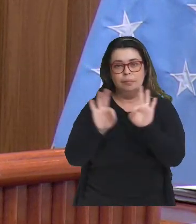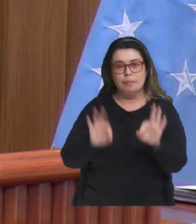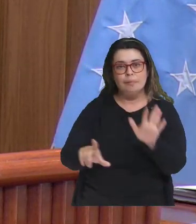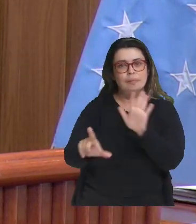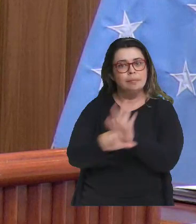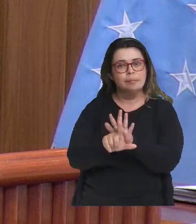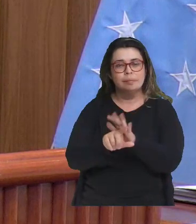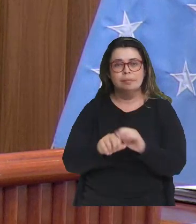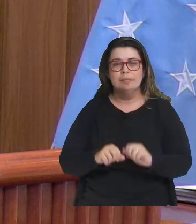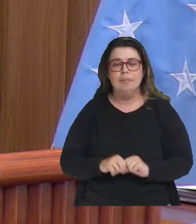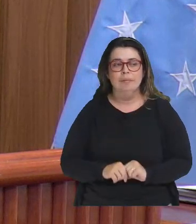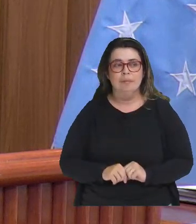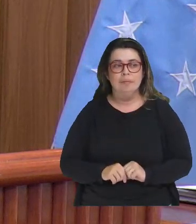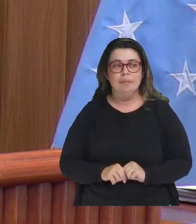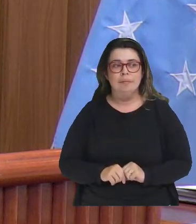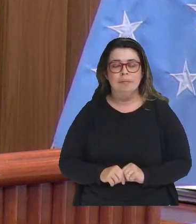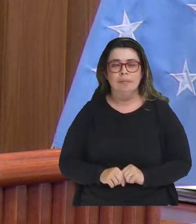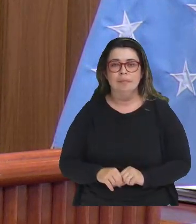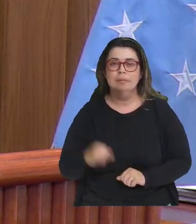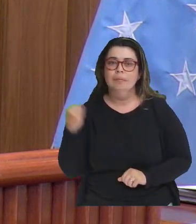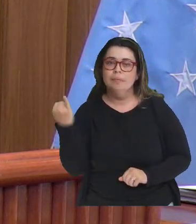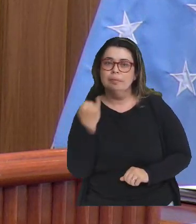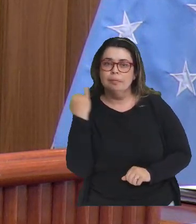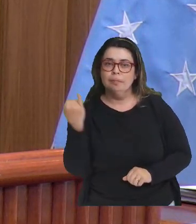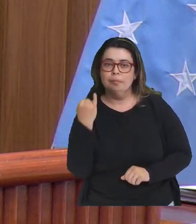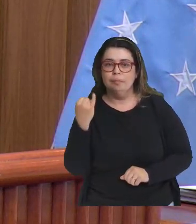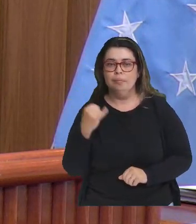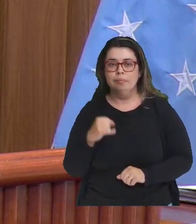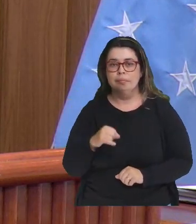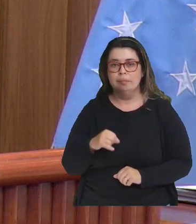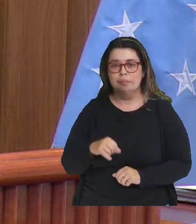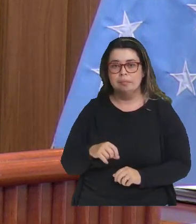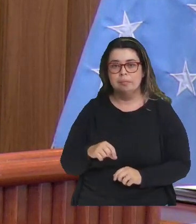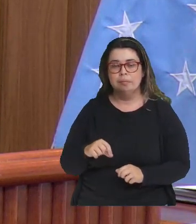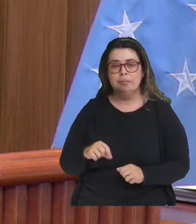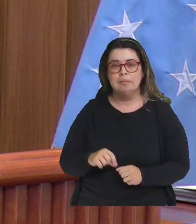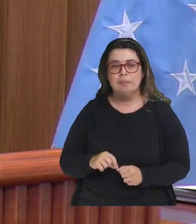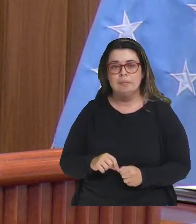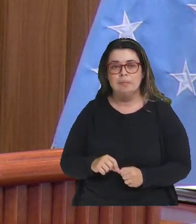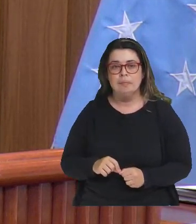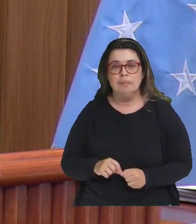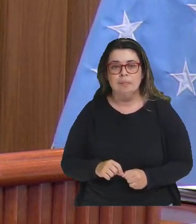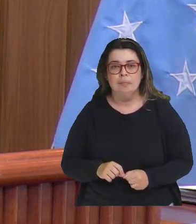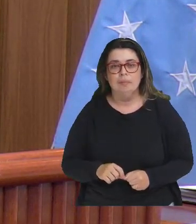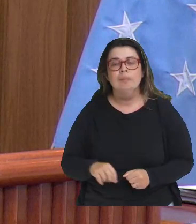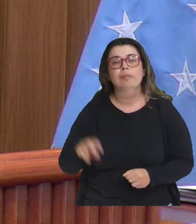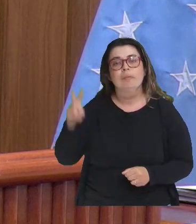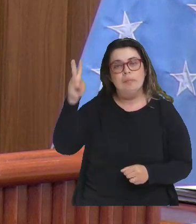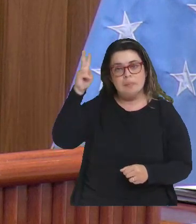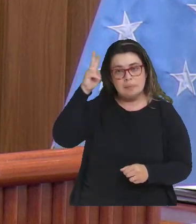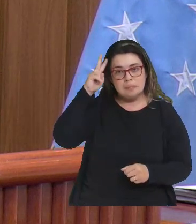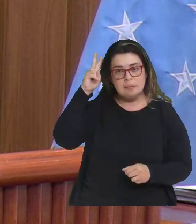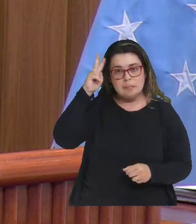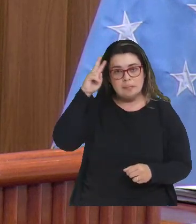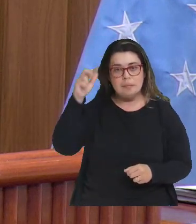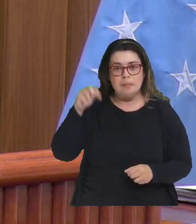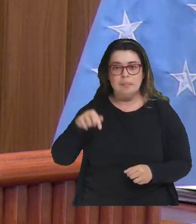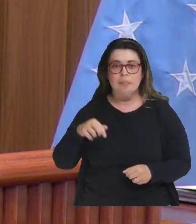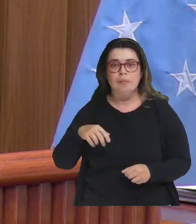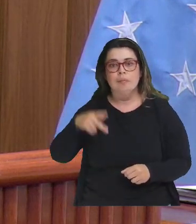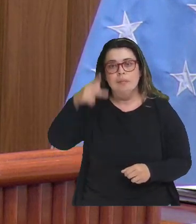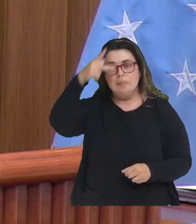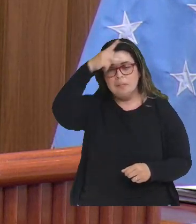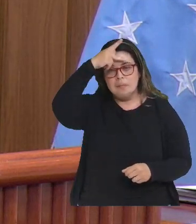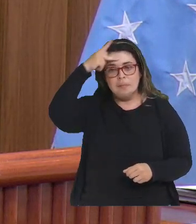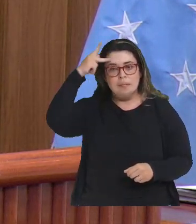objetivo principal memorizar eternamente os gestores, membros do Poder Executivo e Legislativo,